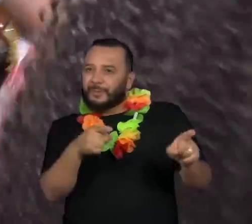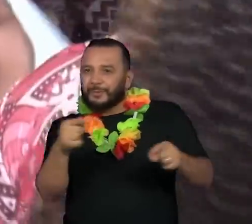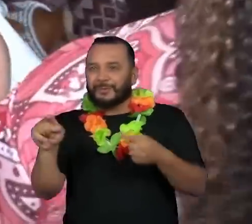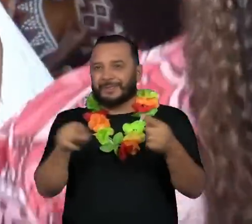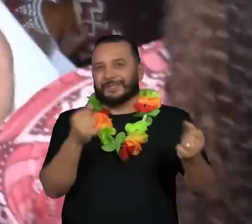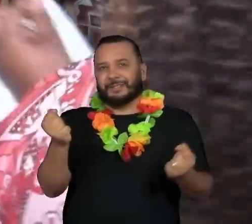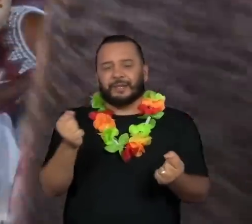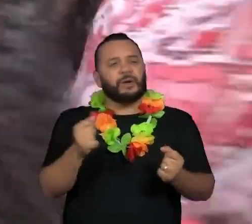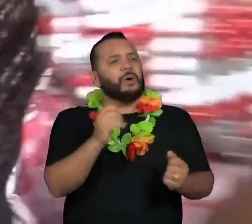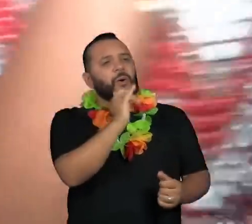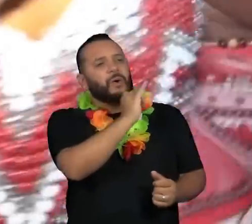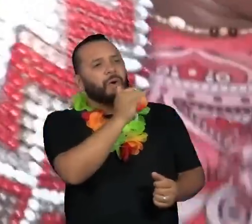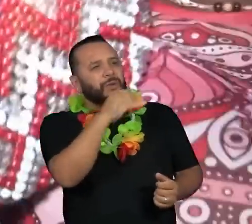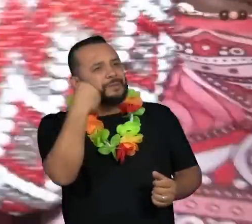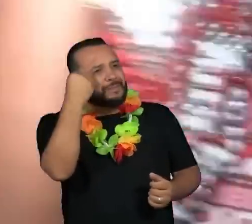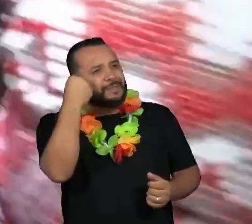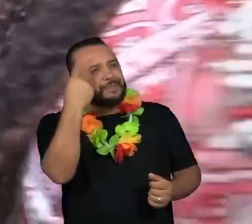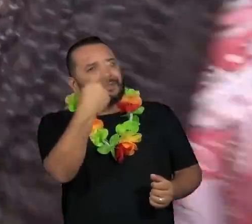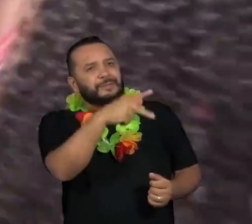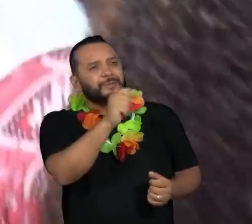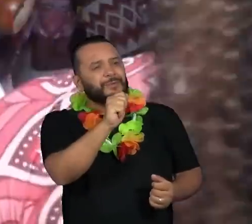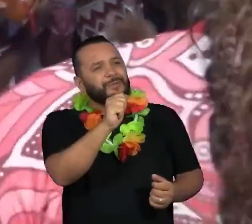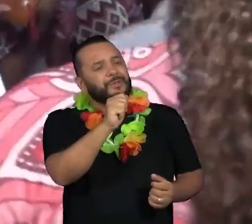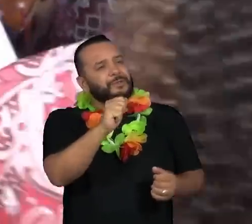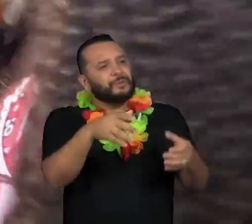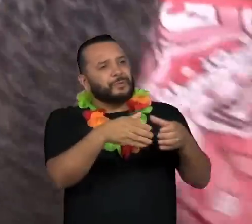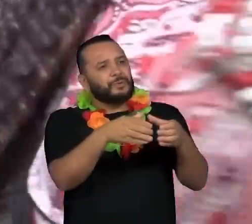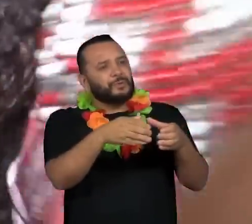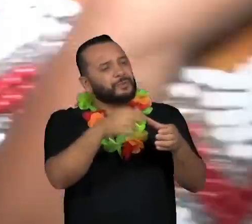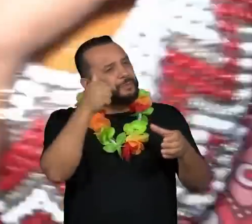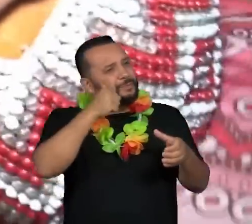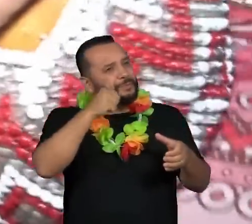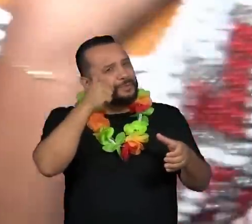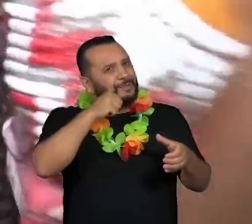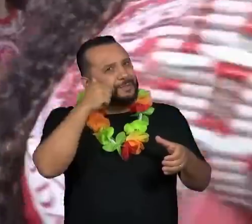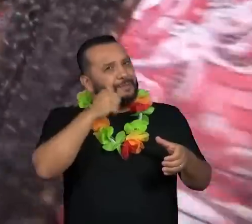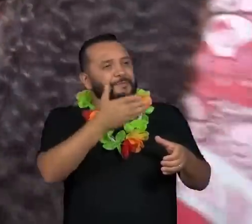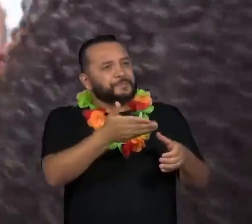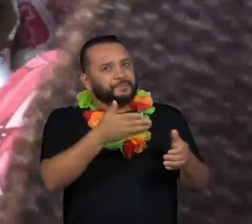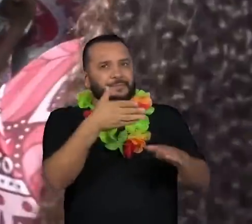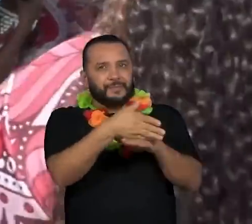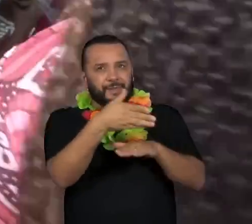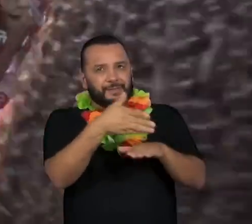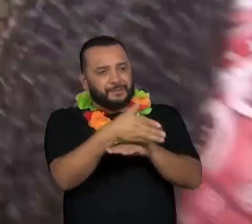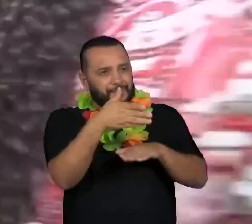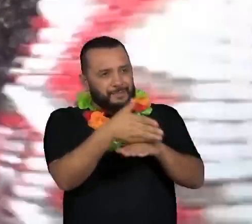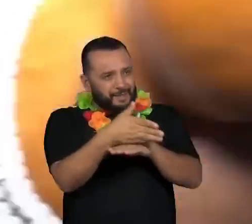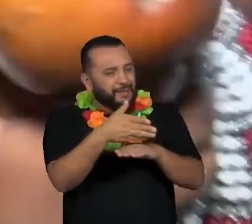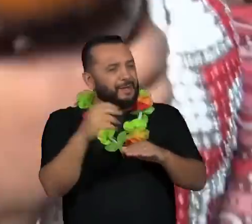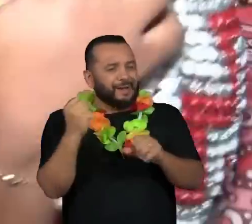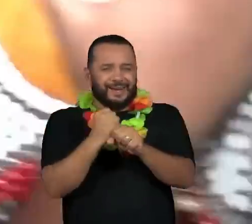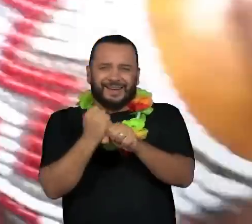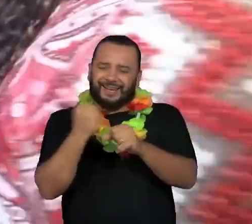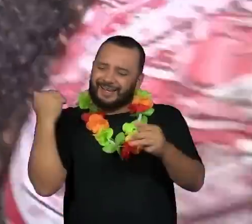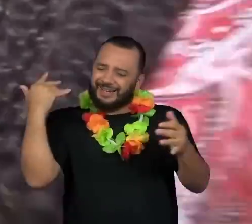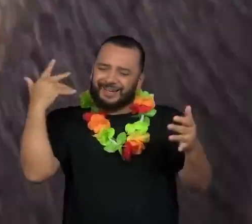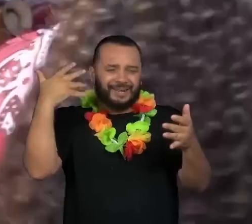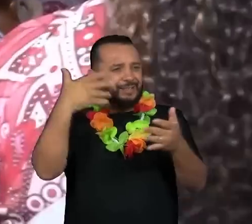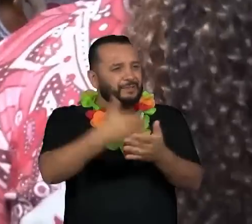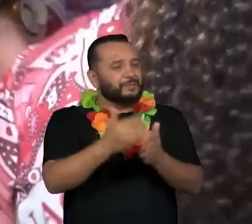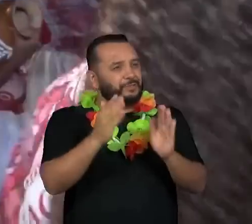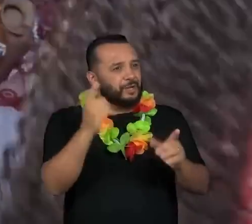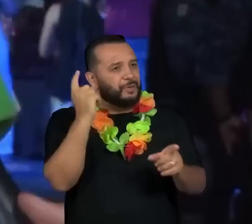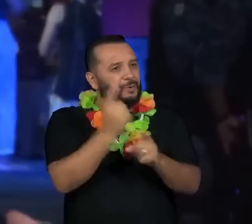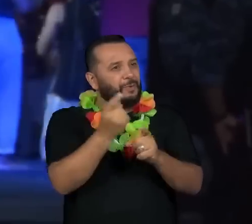Nalva, conta um pouquinho dessa experiência de um grupo de mulheres participar há tanto tempo desse encontro